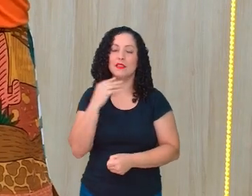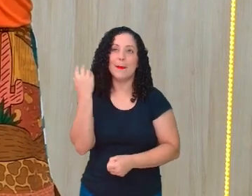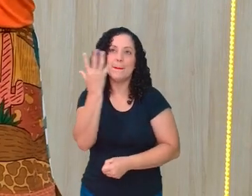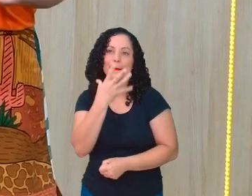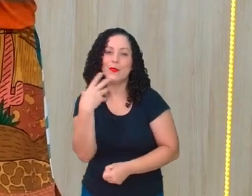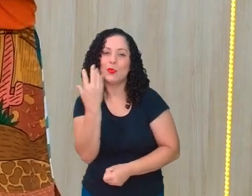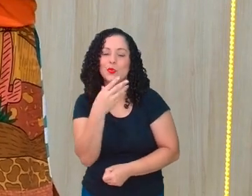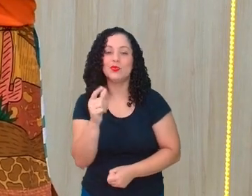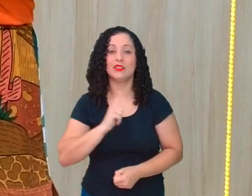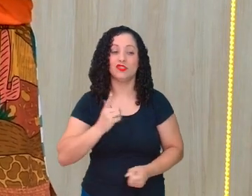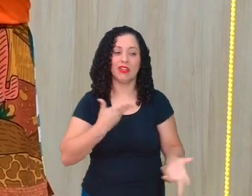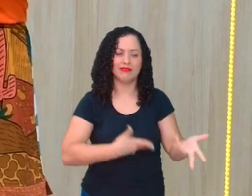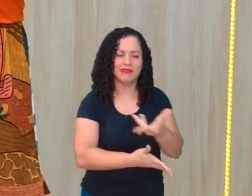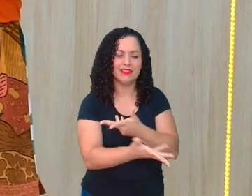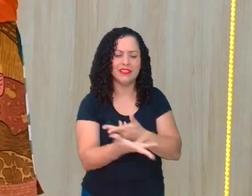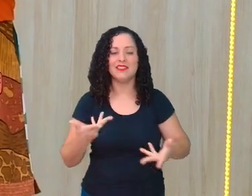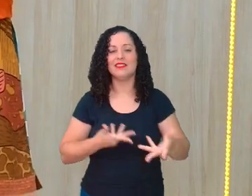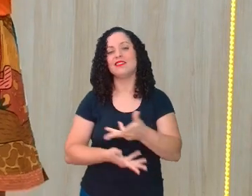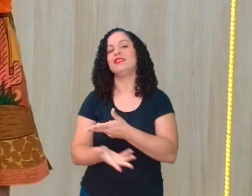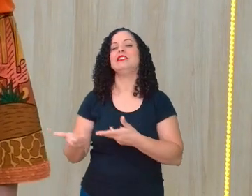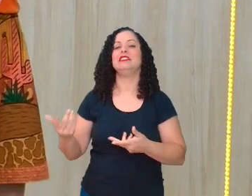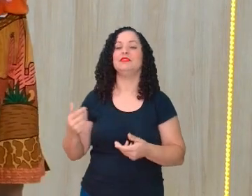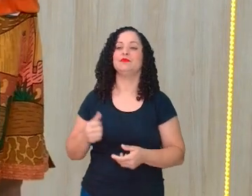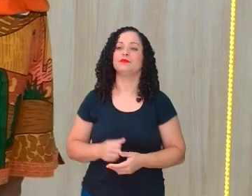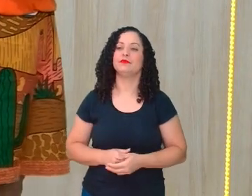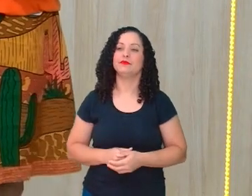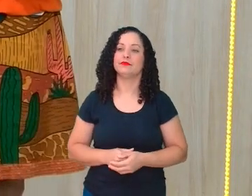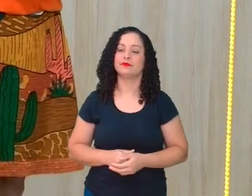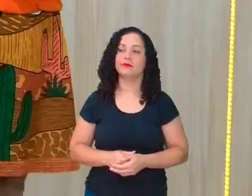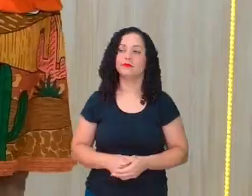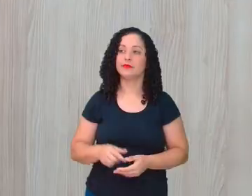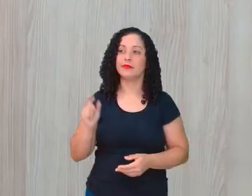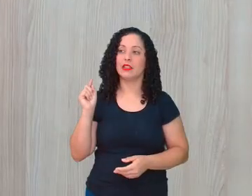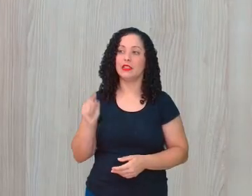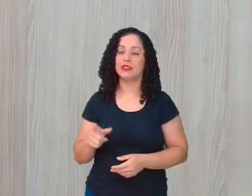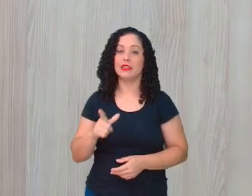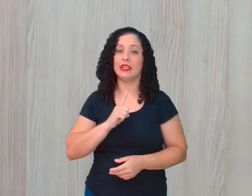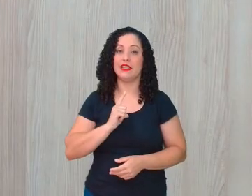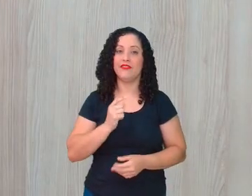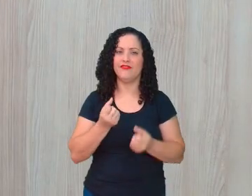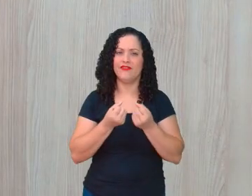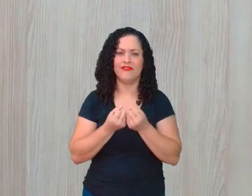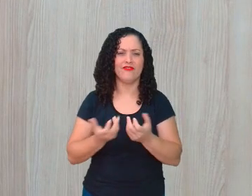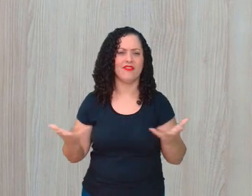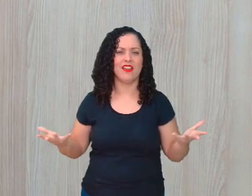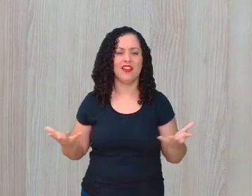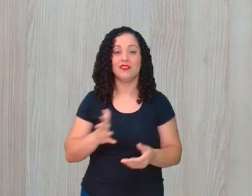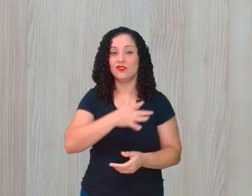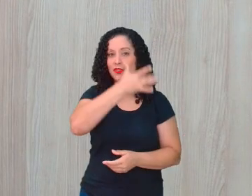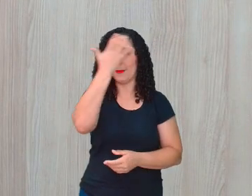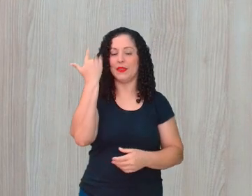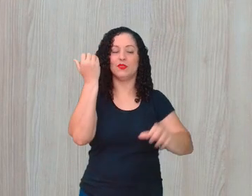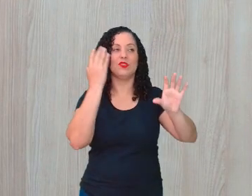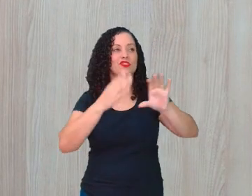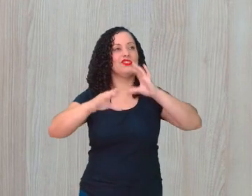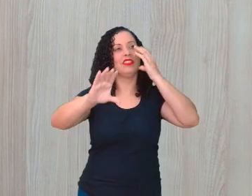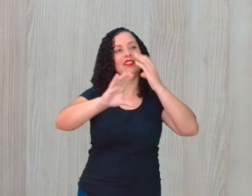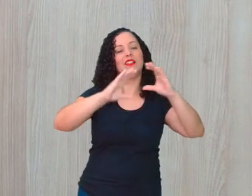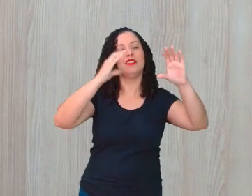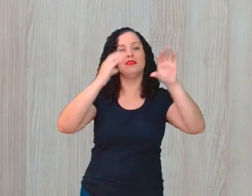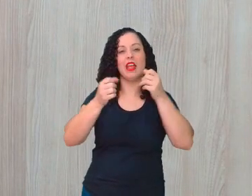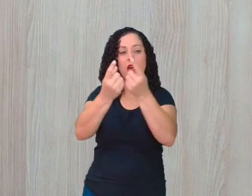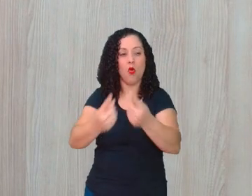aquela vivência ali de grupo. Então é por isso que tem muitos cantores, né, muitas orquestras